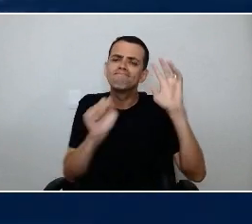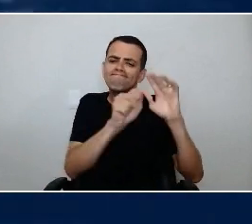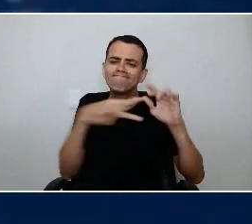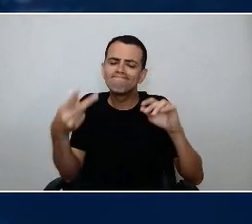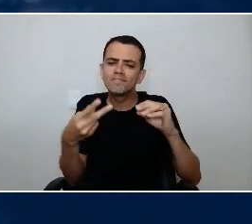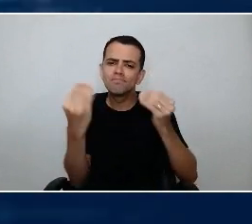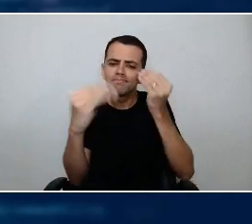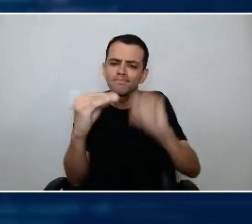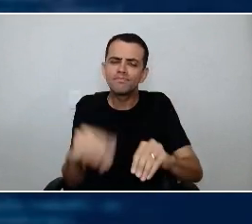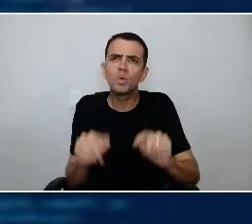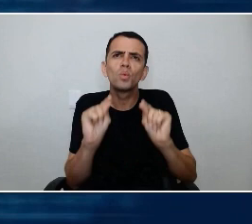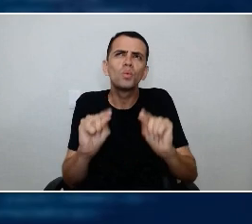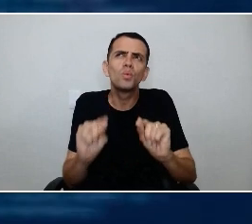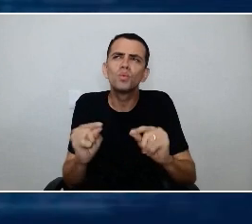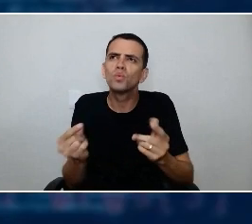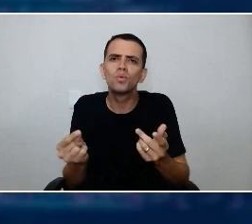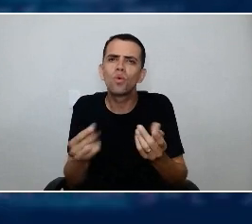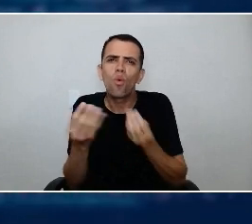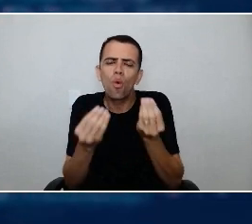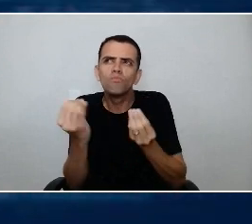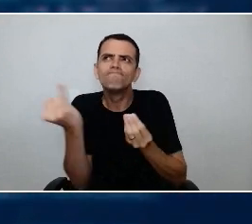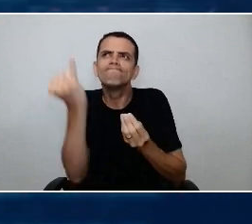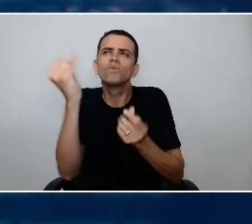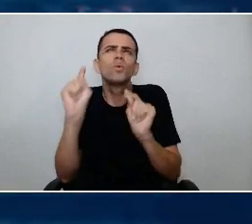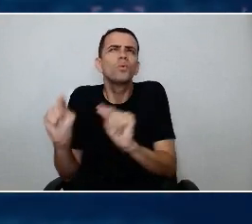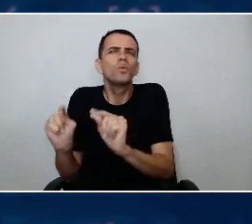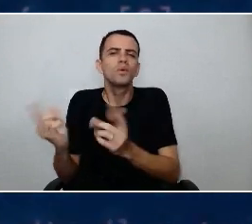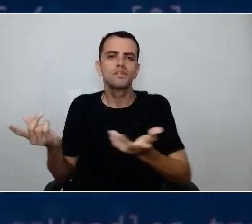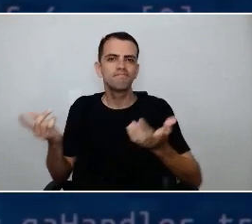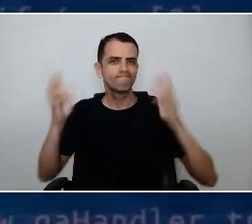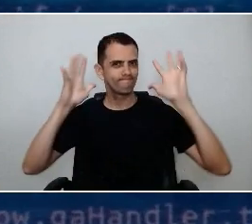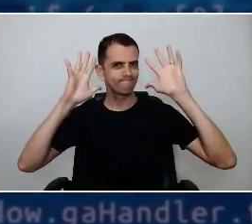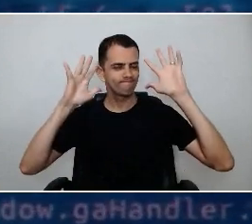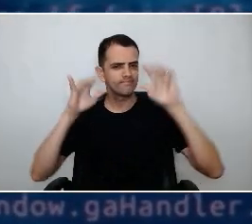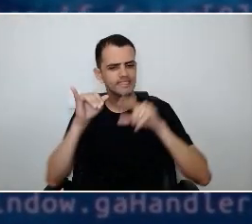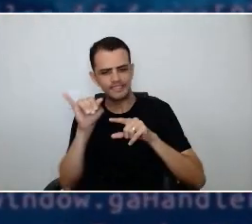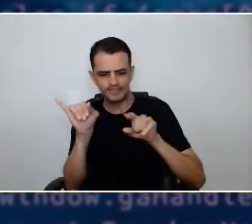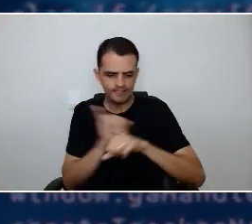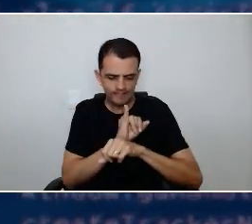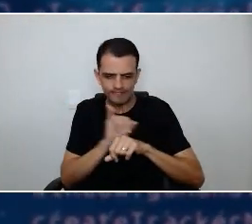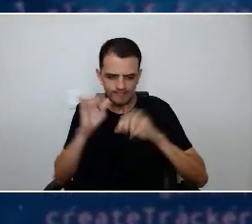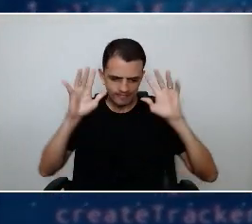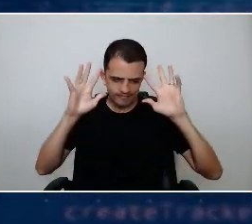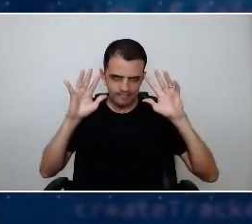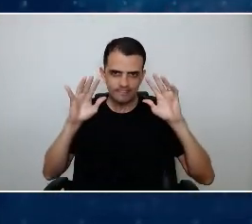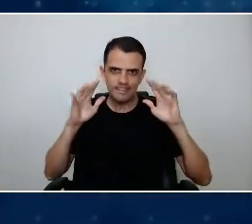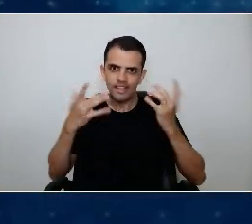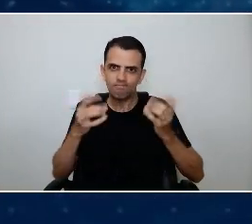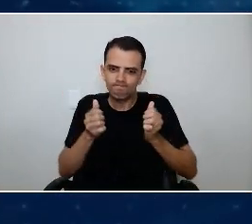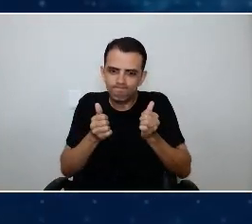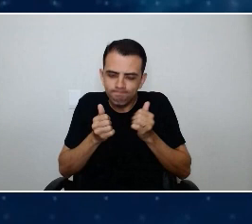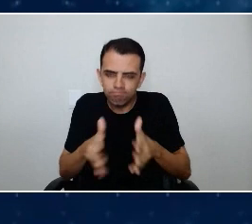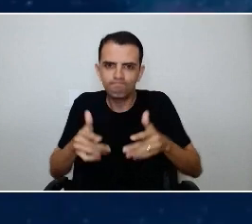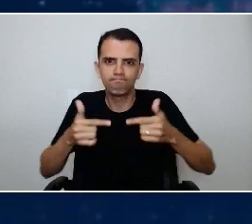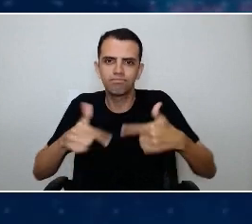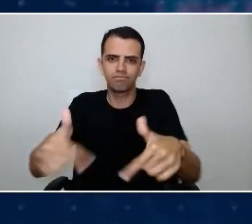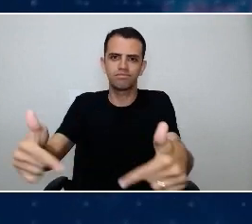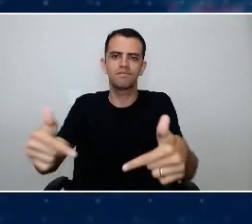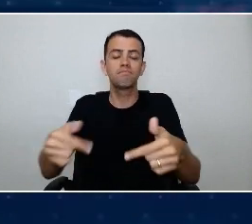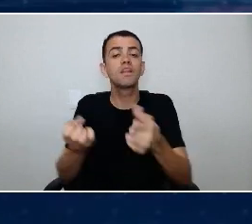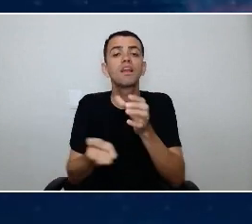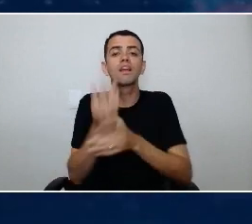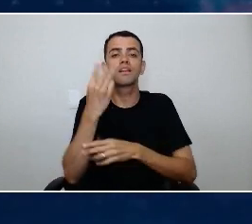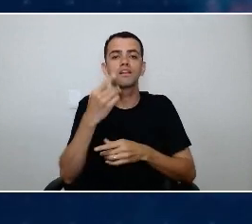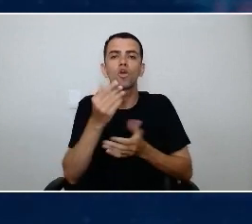cri essa rede social então para começar a planejar isso e botar isso em prática eu comecei usando o MVP o